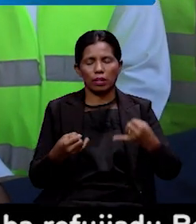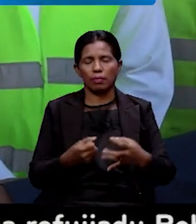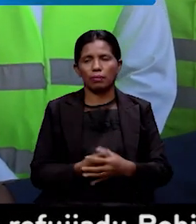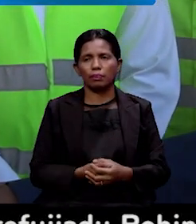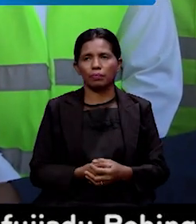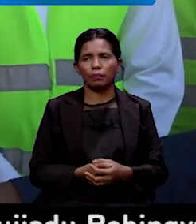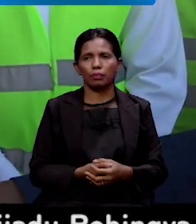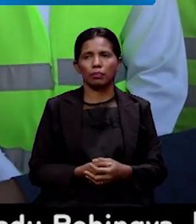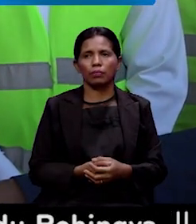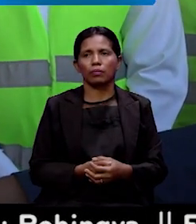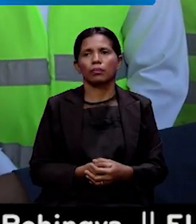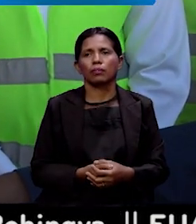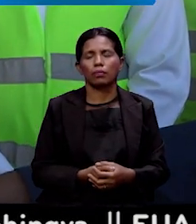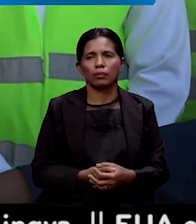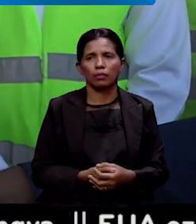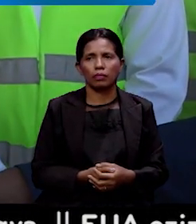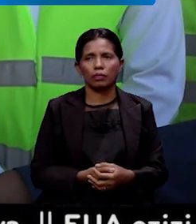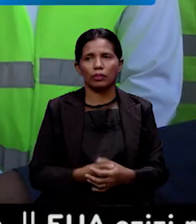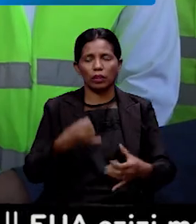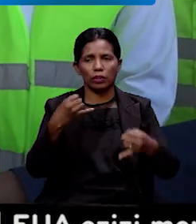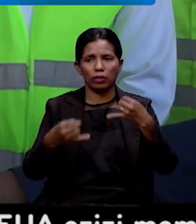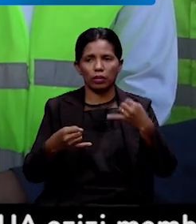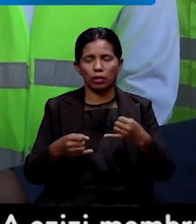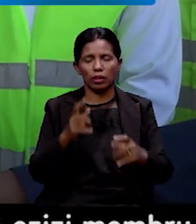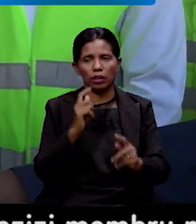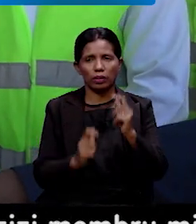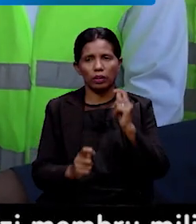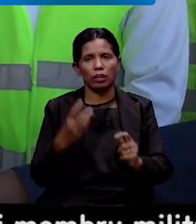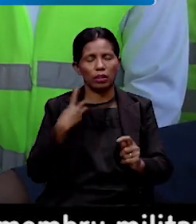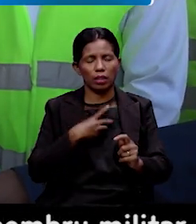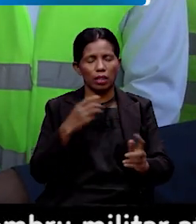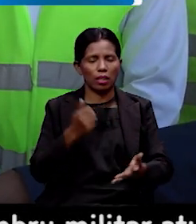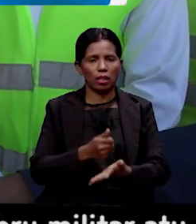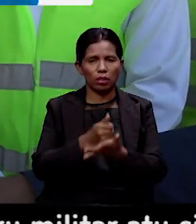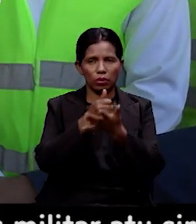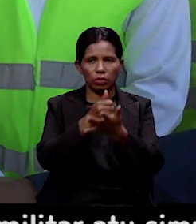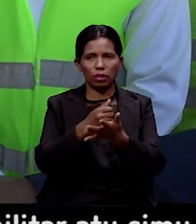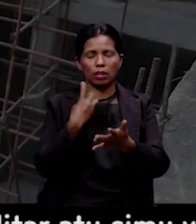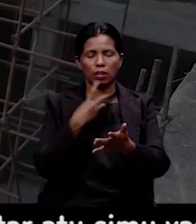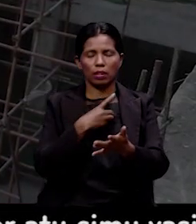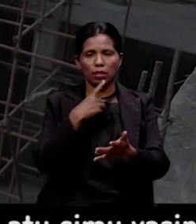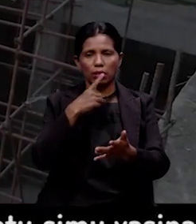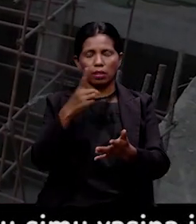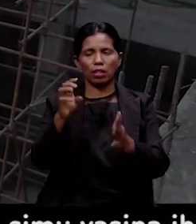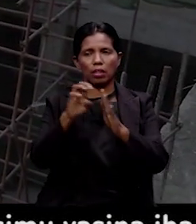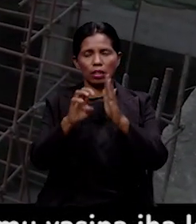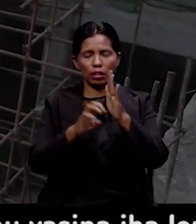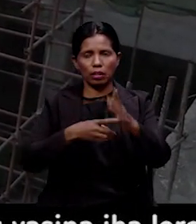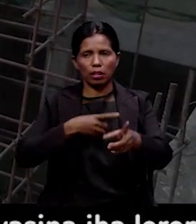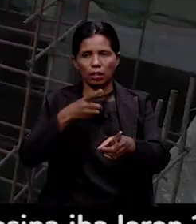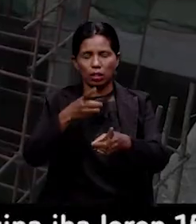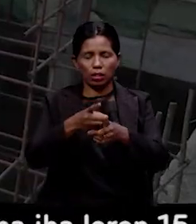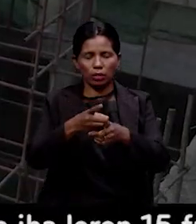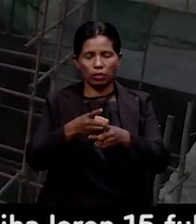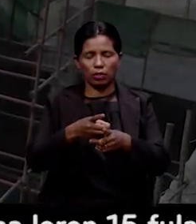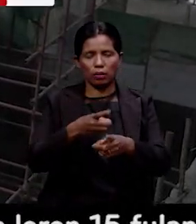Se justiça setor justiça, tribunais sira ita latau matan, ne ita kole estar direito democrático, mas ne anesa é